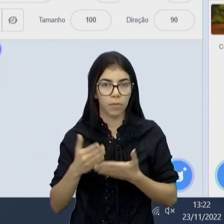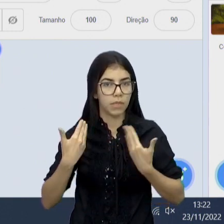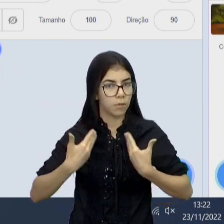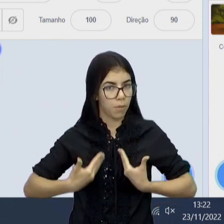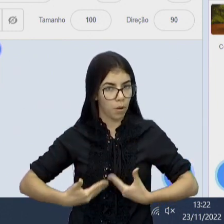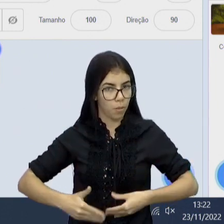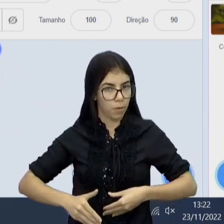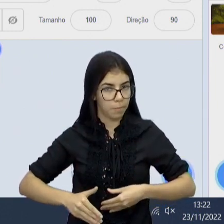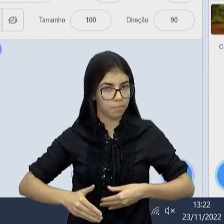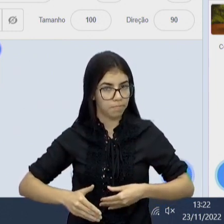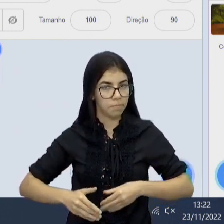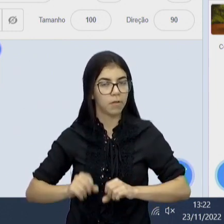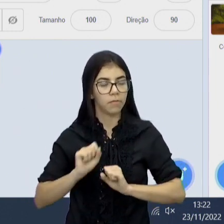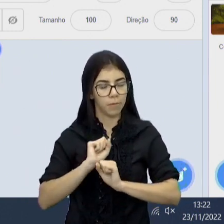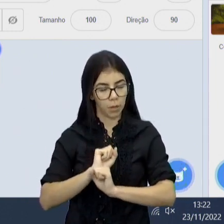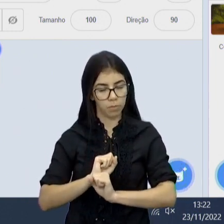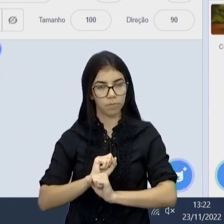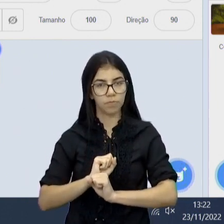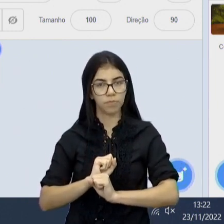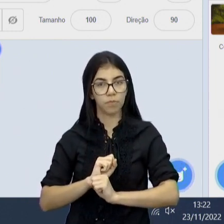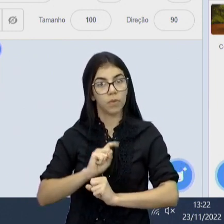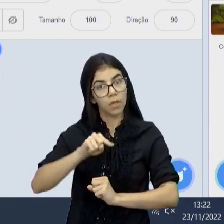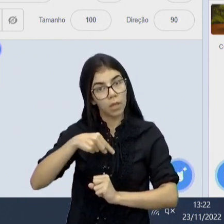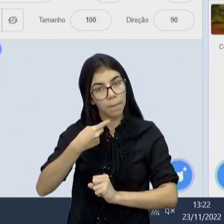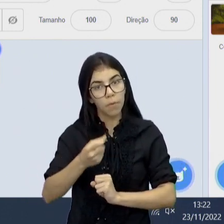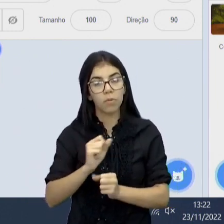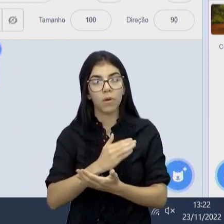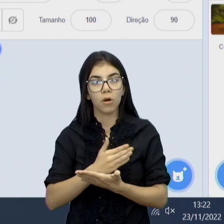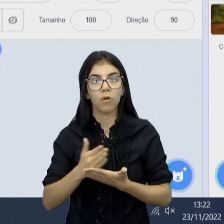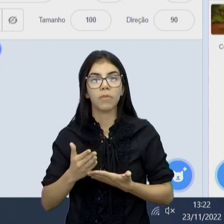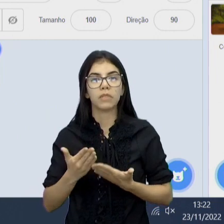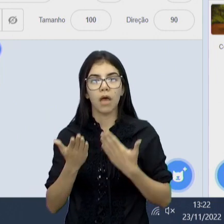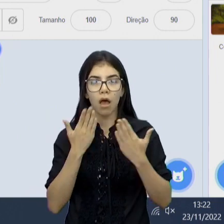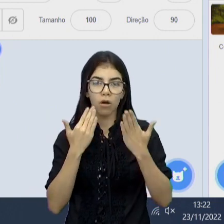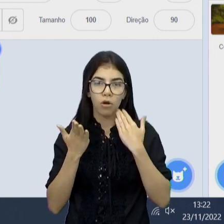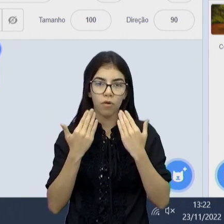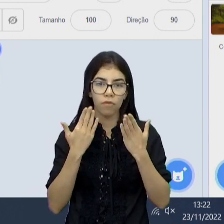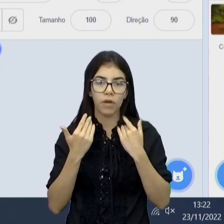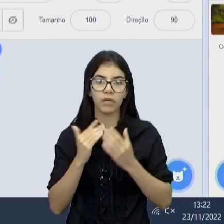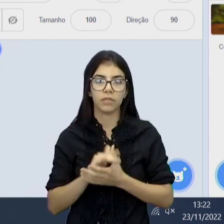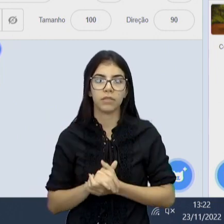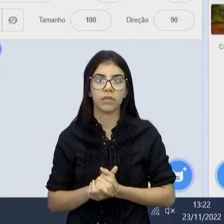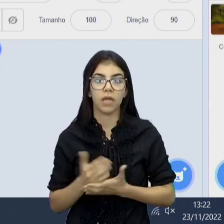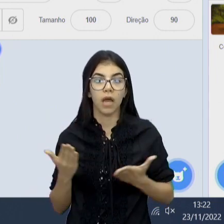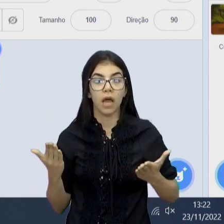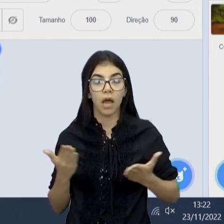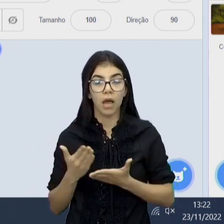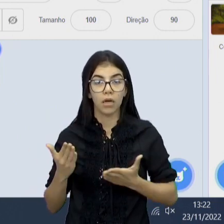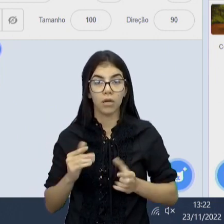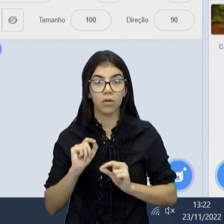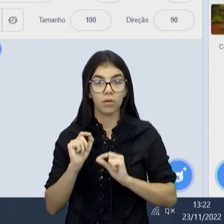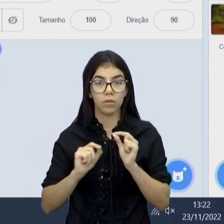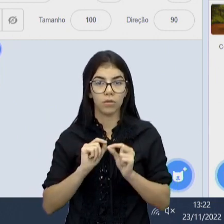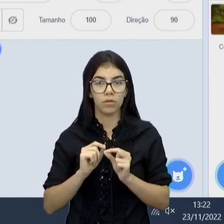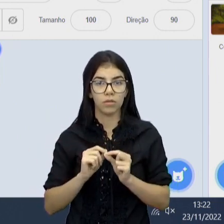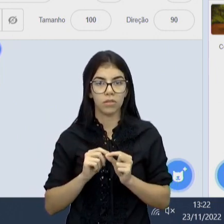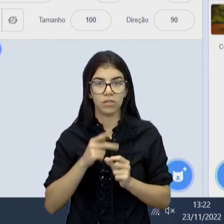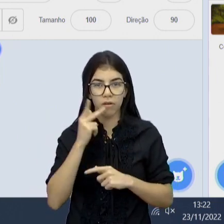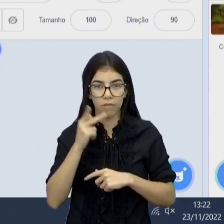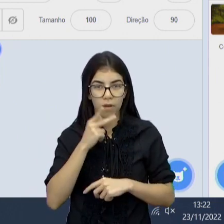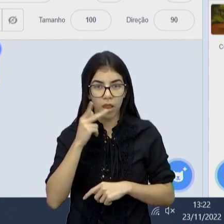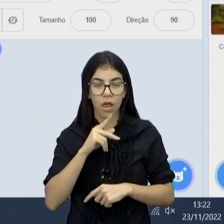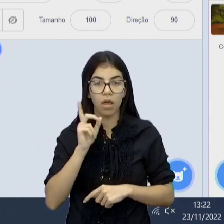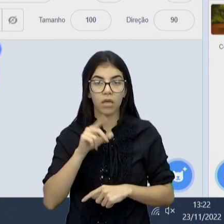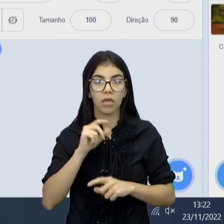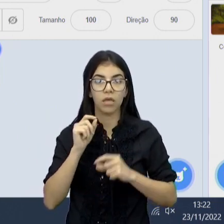fantasia Certo. e vai ficar parado para começar a realizar a conversa. Tá. Tá bom? Tá. Agora vai vir aqueles de falar, que é